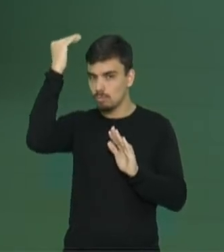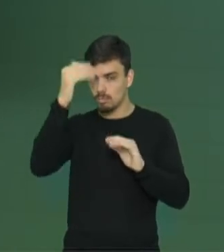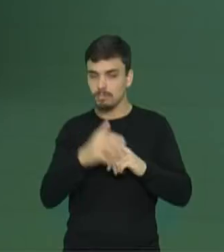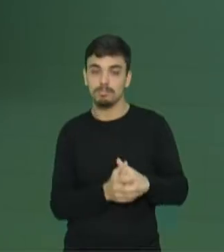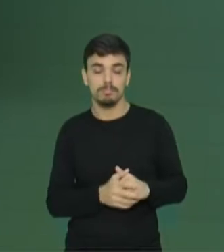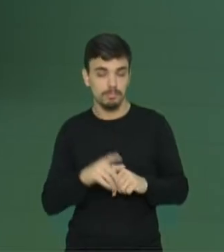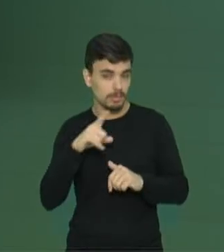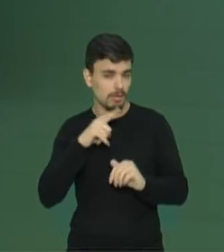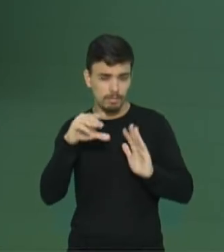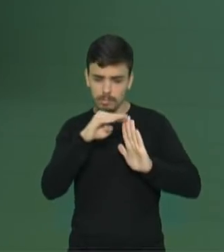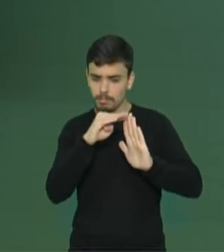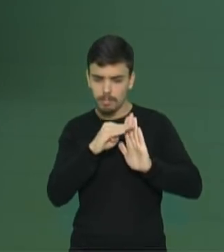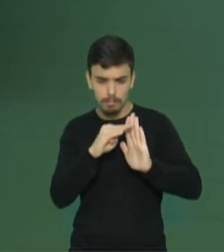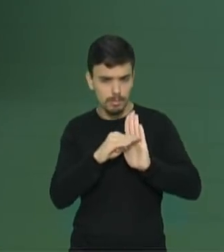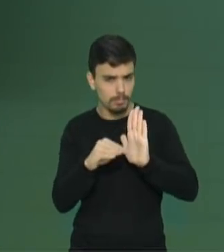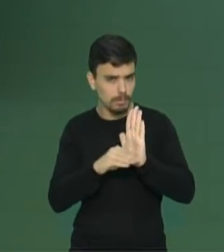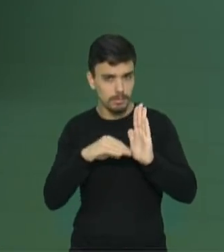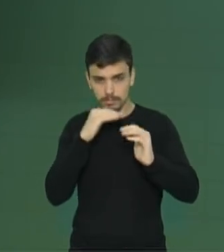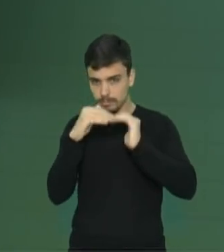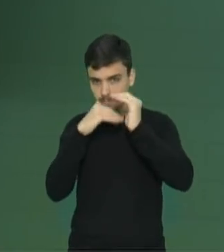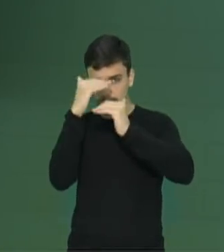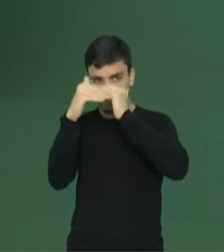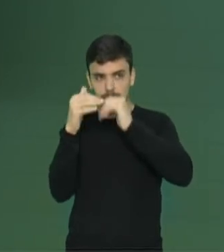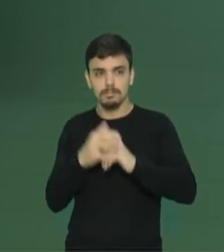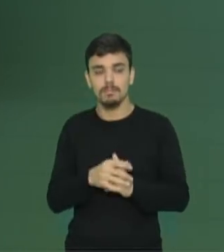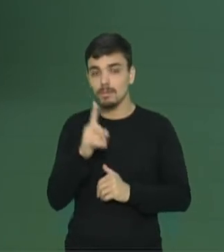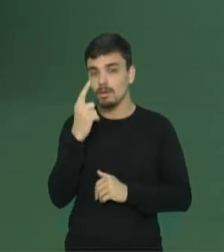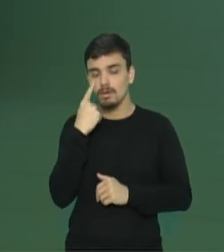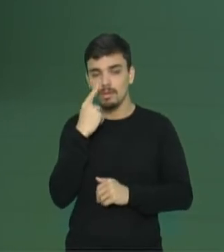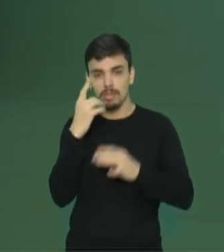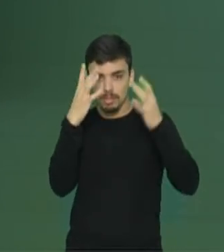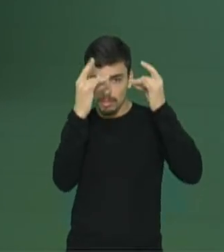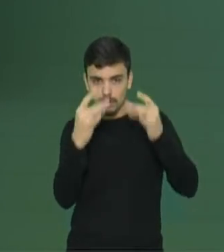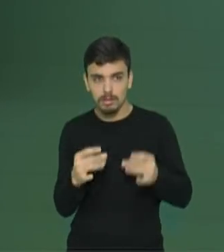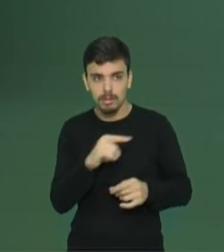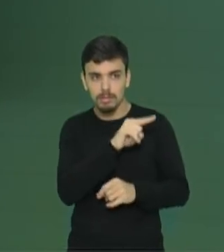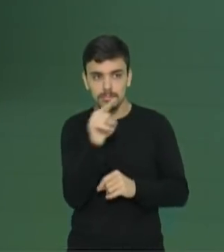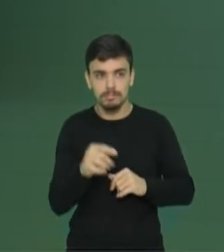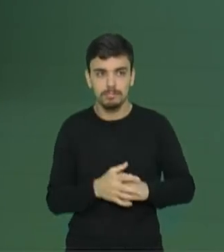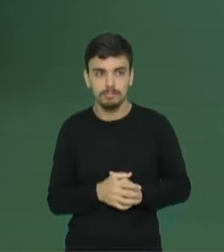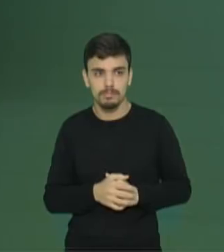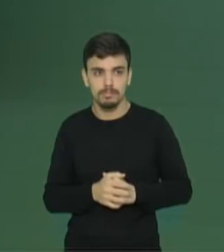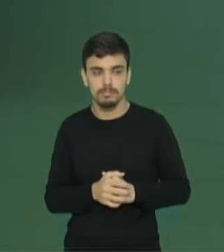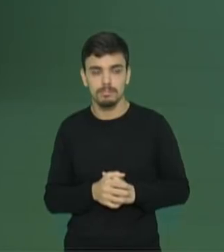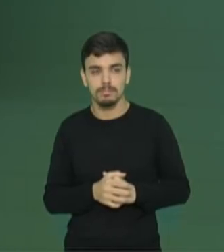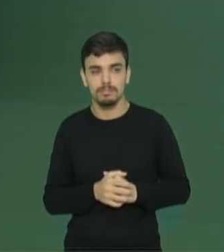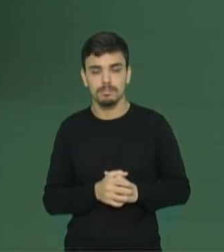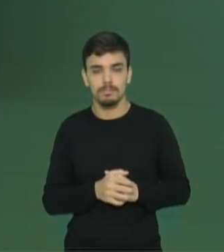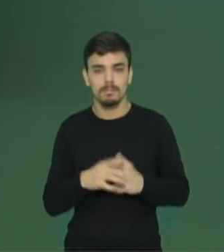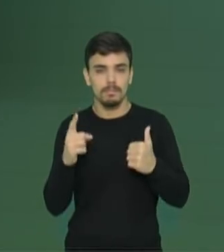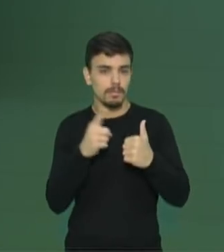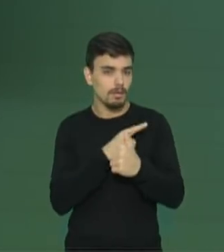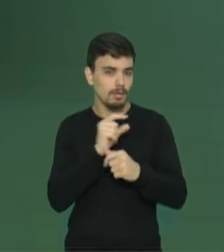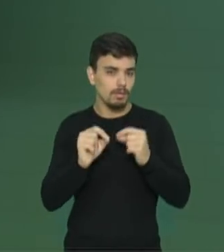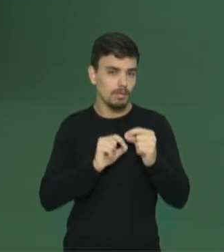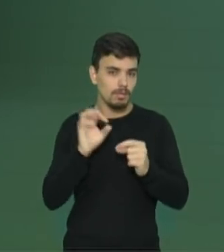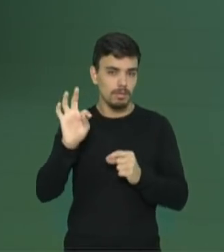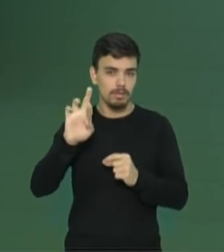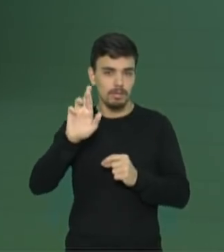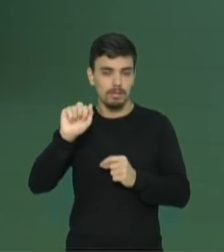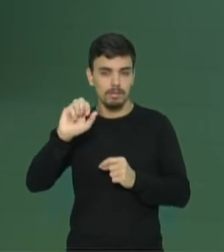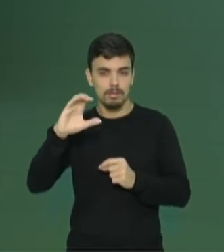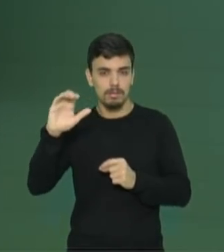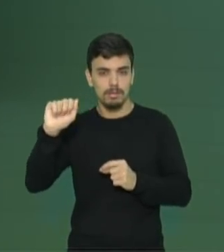Então, várias etapas de desenvolvimento. Vamos lá, em detalhes. Primeiro, desenvolvimento direto, ametábulo. Por exemplo, a traça